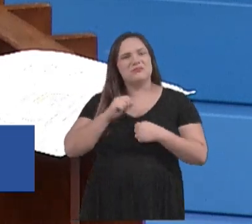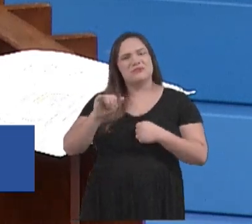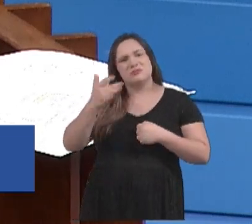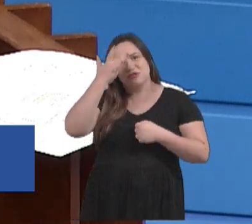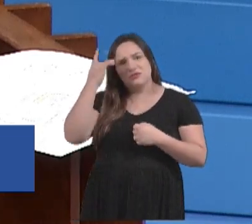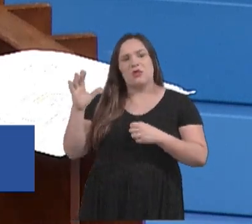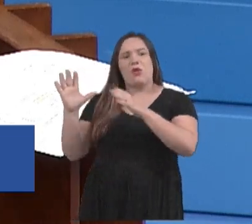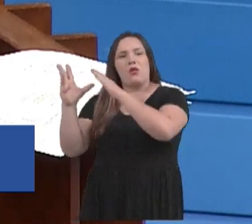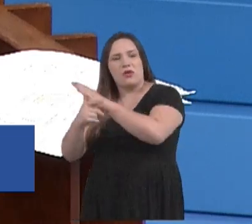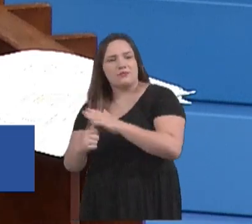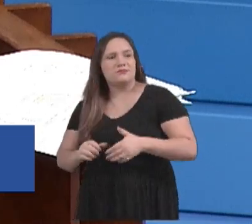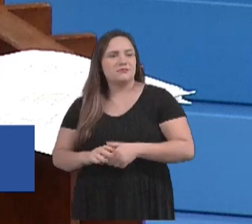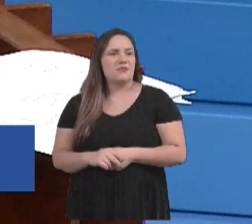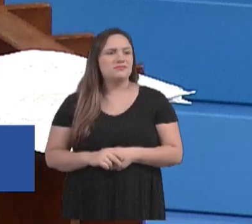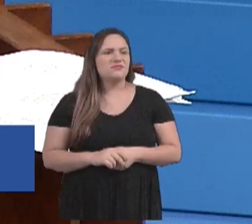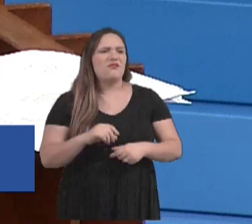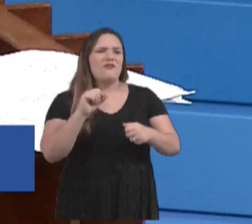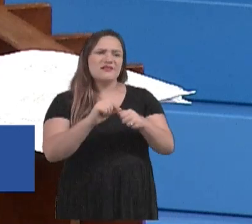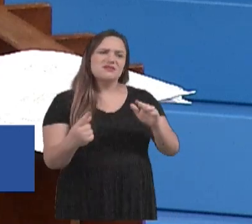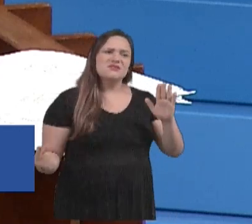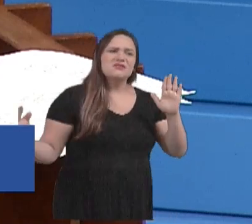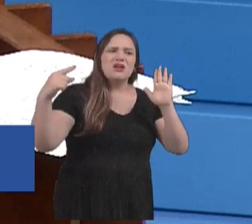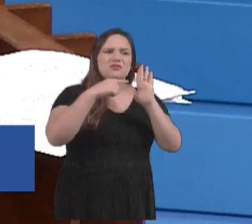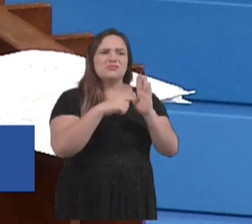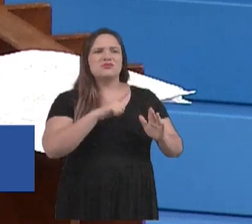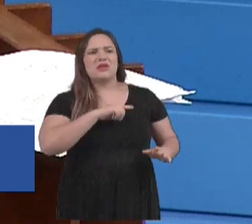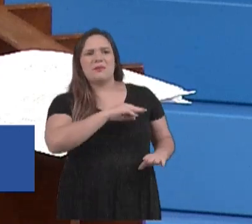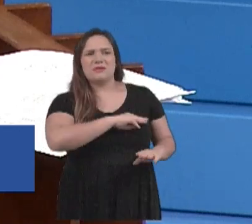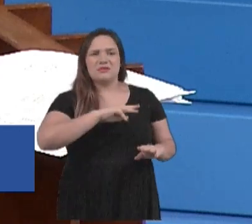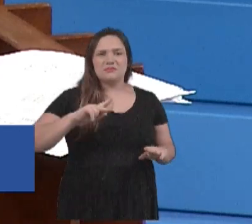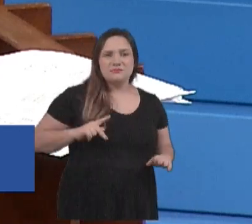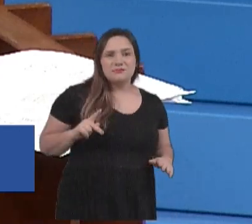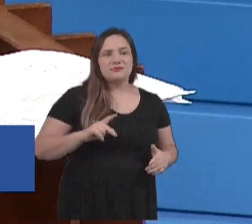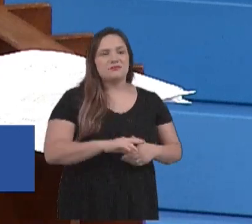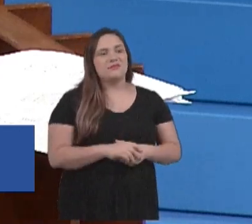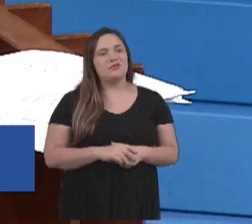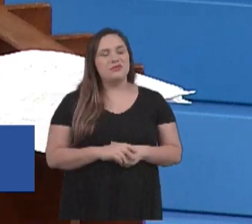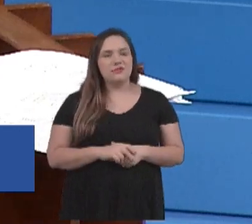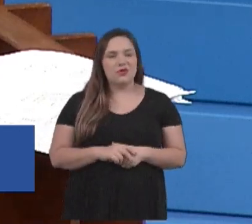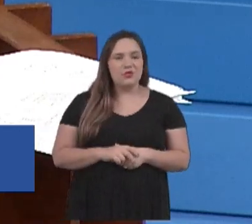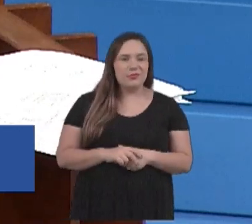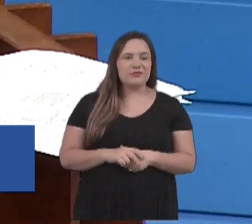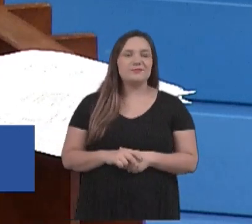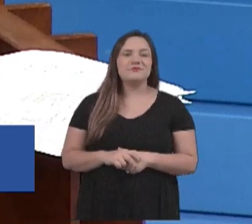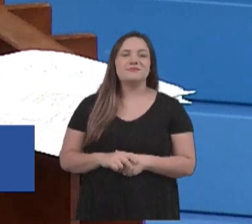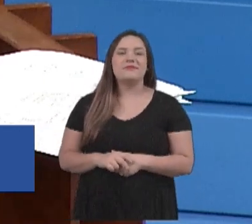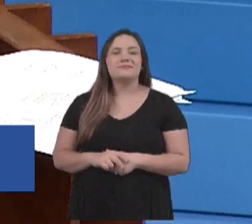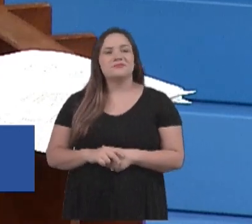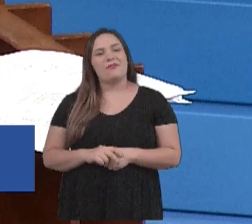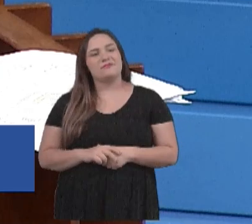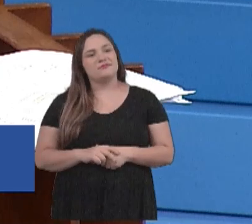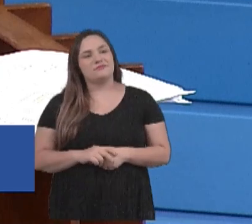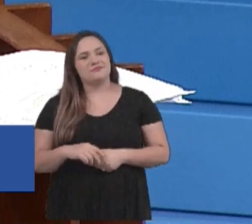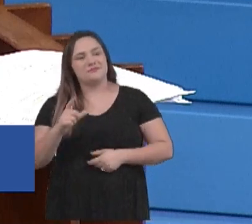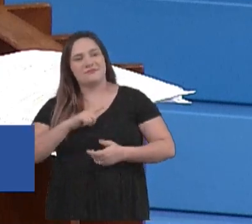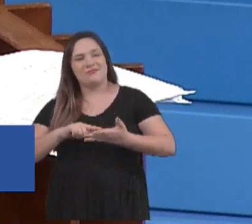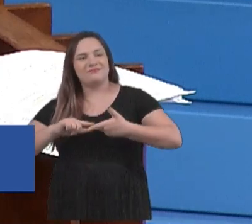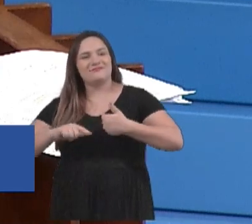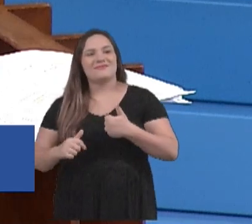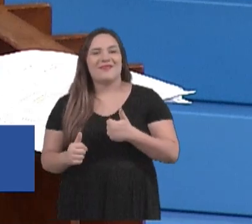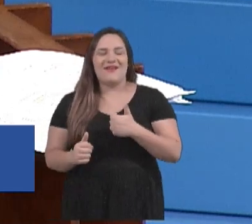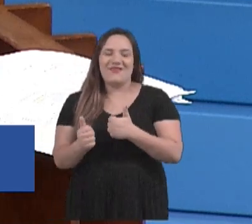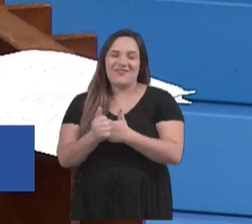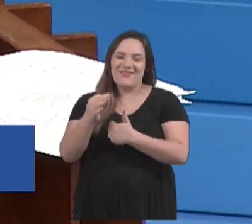roubou, se alguém teve alguma... denuncia, tem Ministério Público, tem uma série, tem um Poder Judiciário.